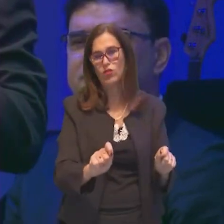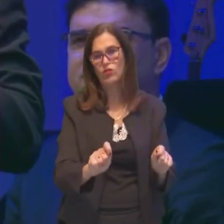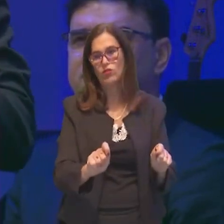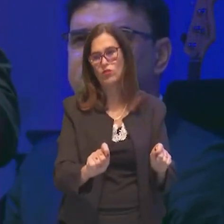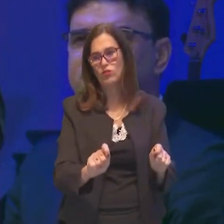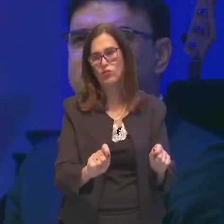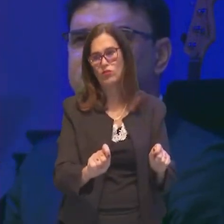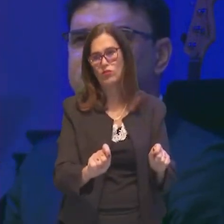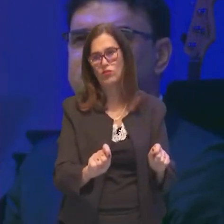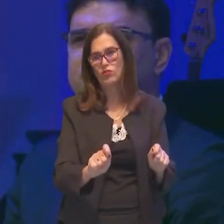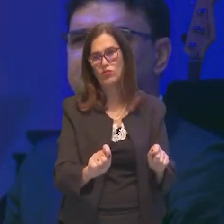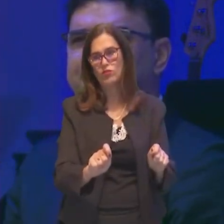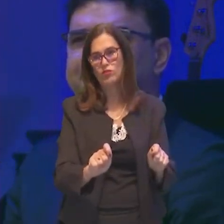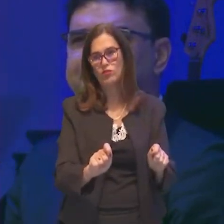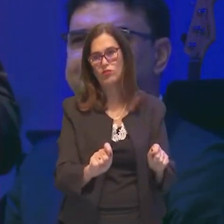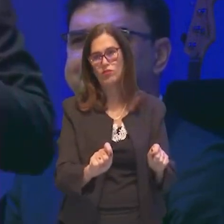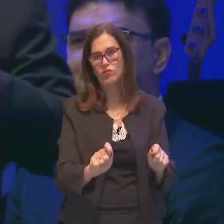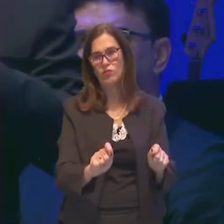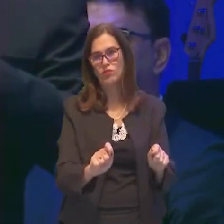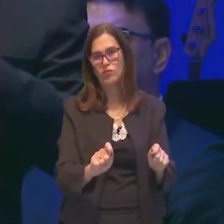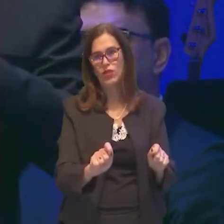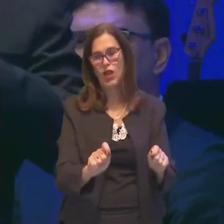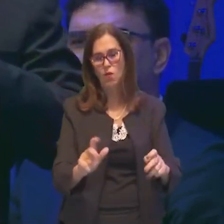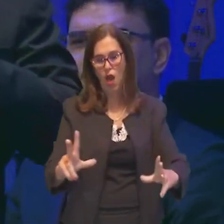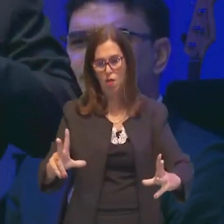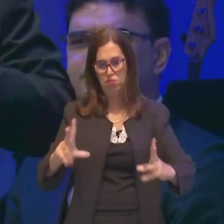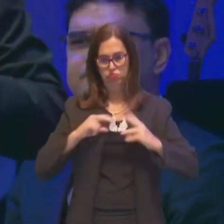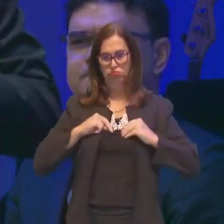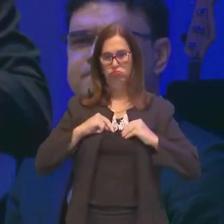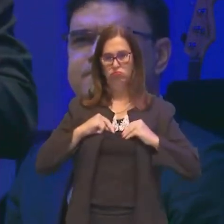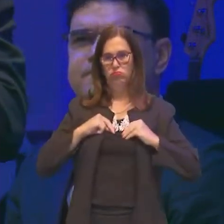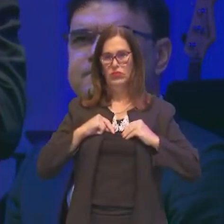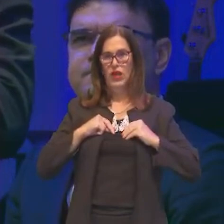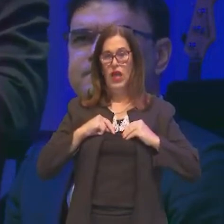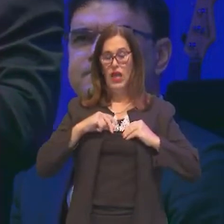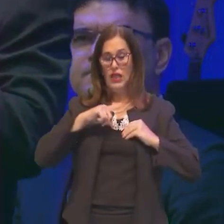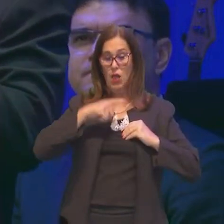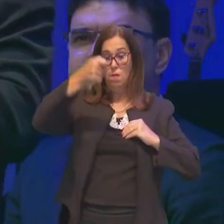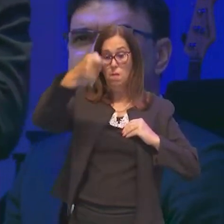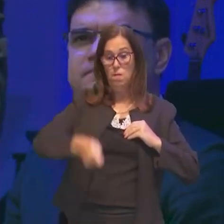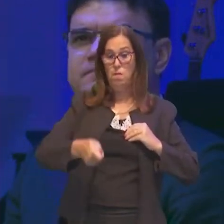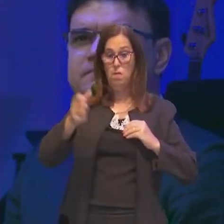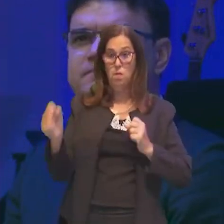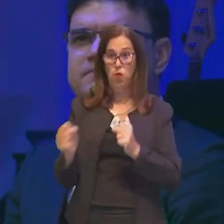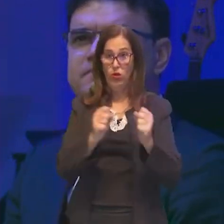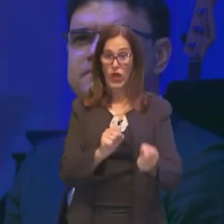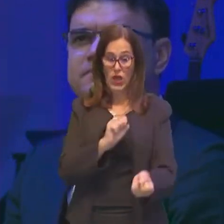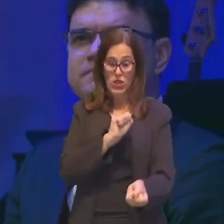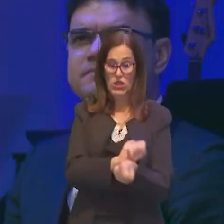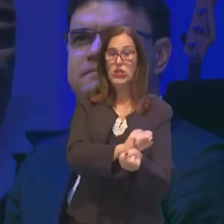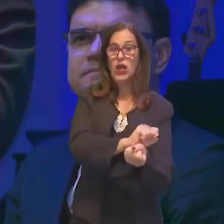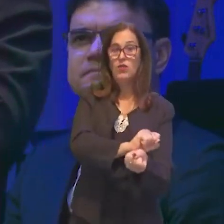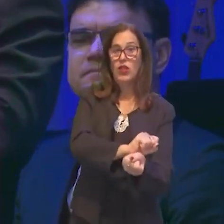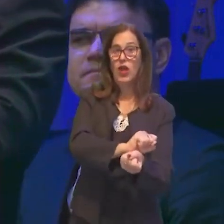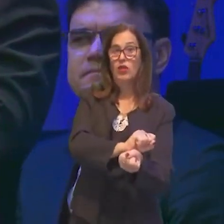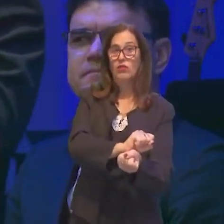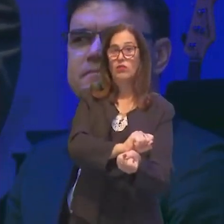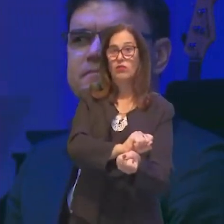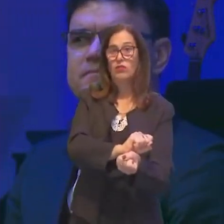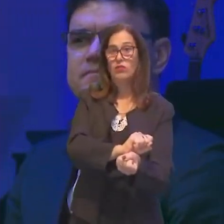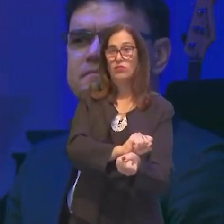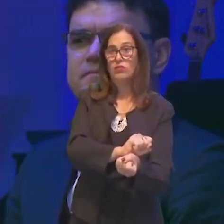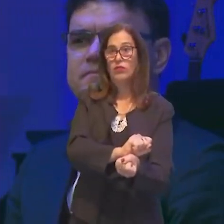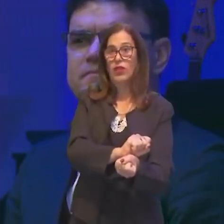É uma personificação de algo que tem o poder de escravizar. E